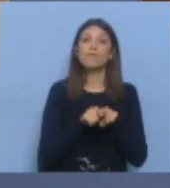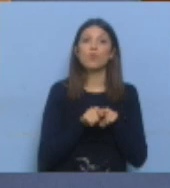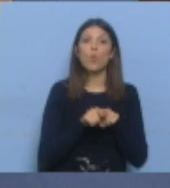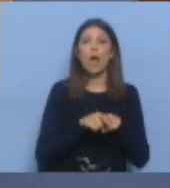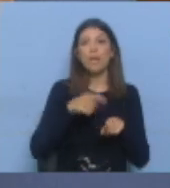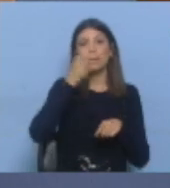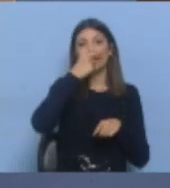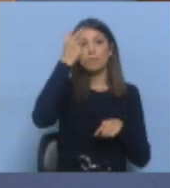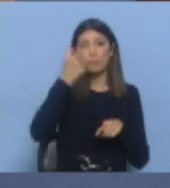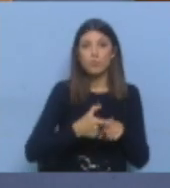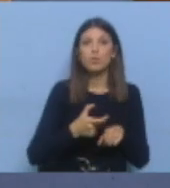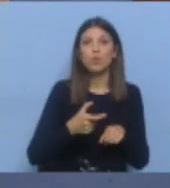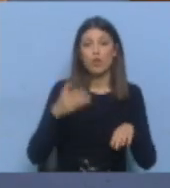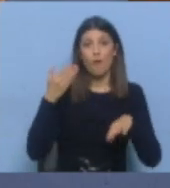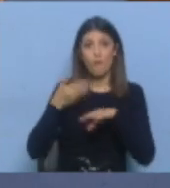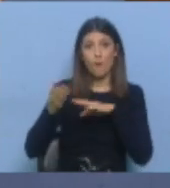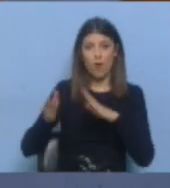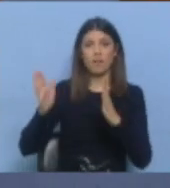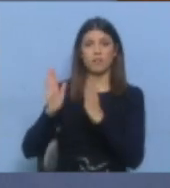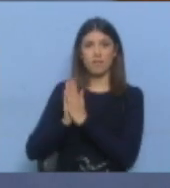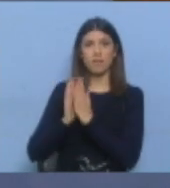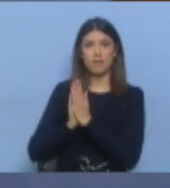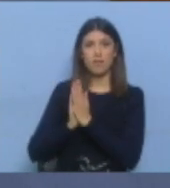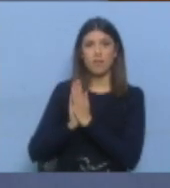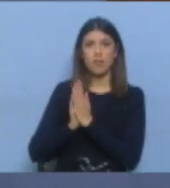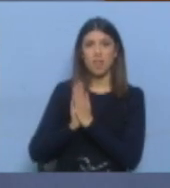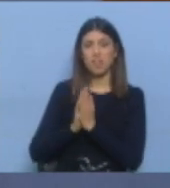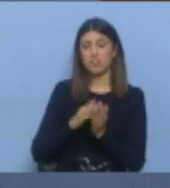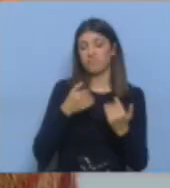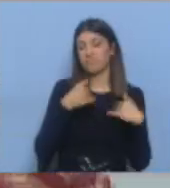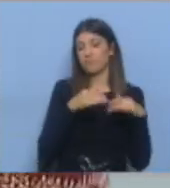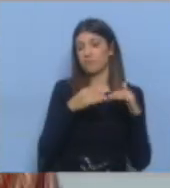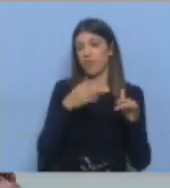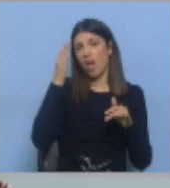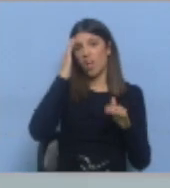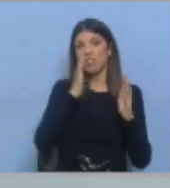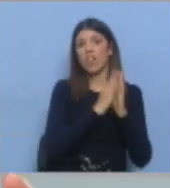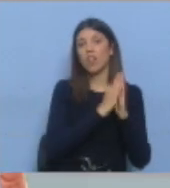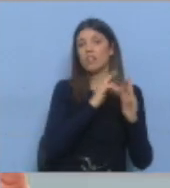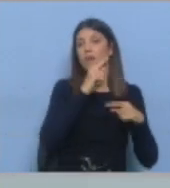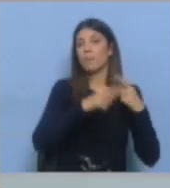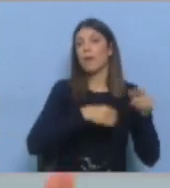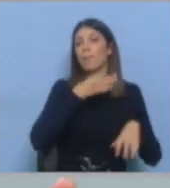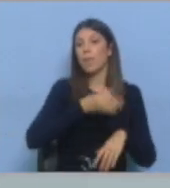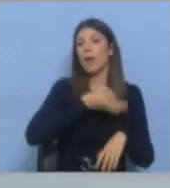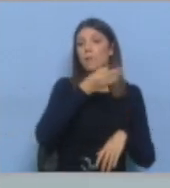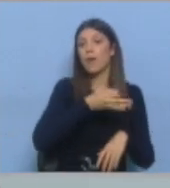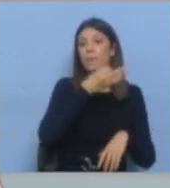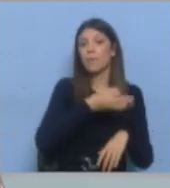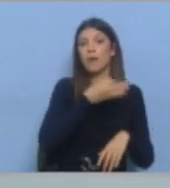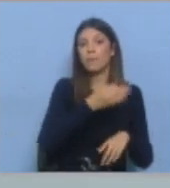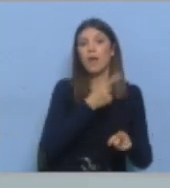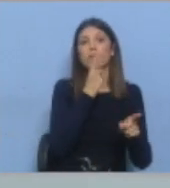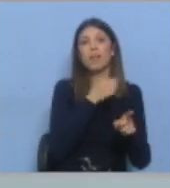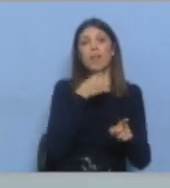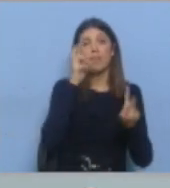gente, sobretudo fora da Igreja, que já não esperava assim grande coisa, já achavam que a Igreja estava numa rotina que já não dizia nada. Aliás, a